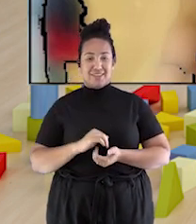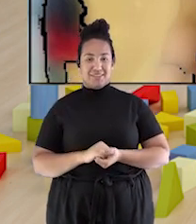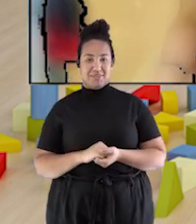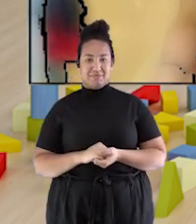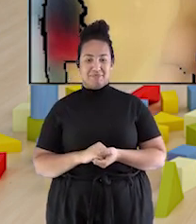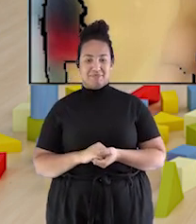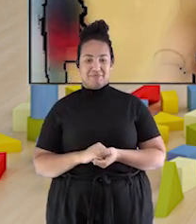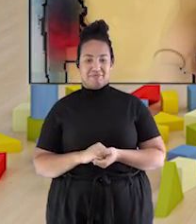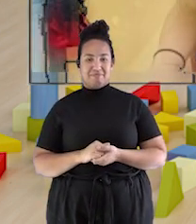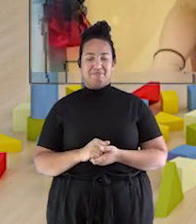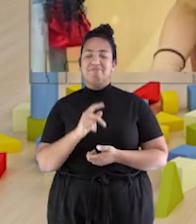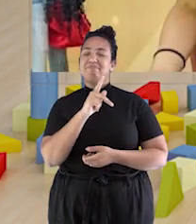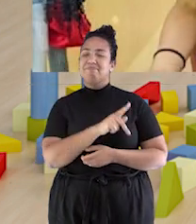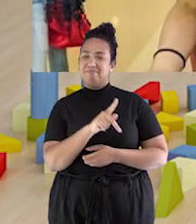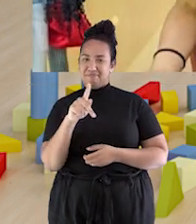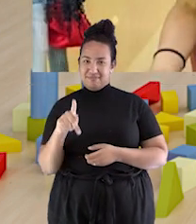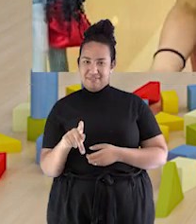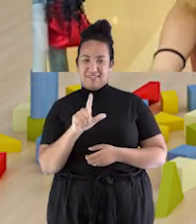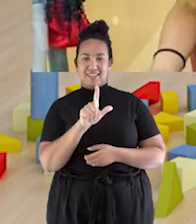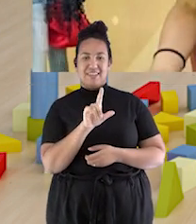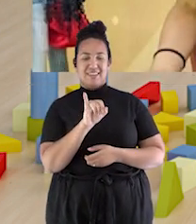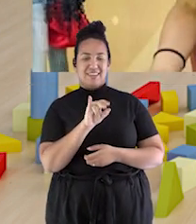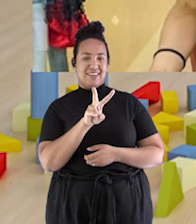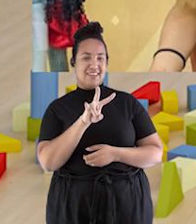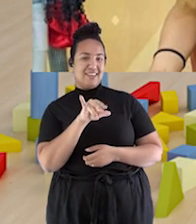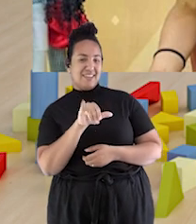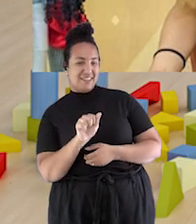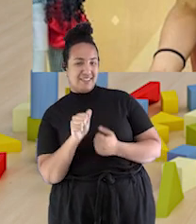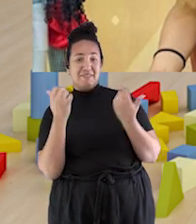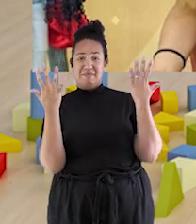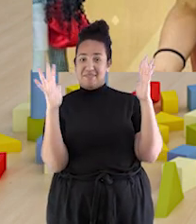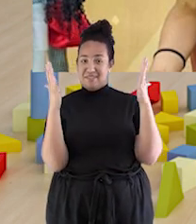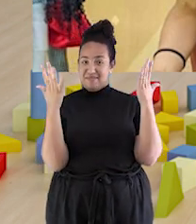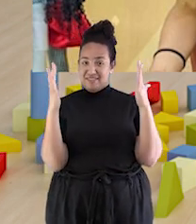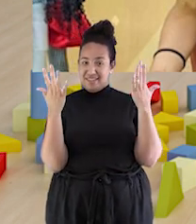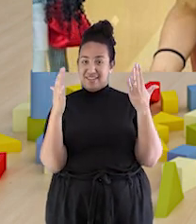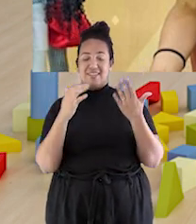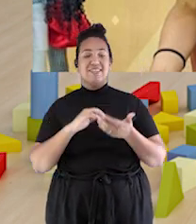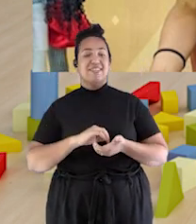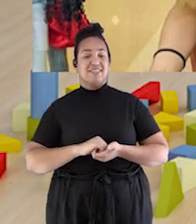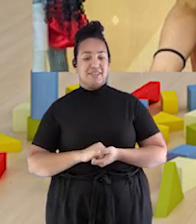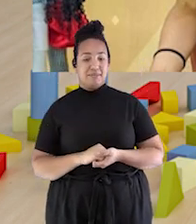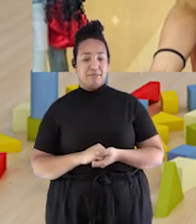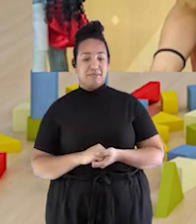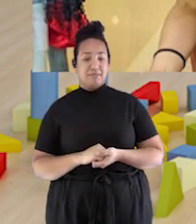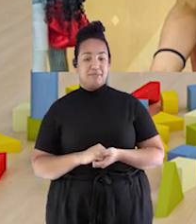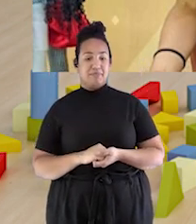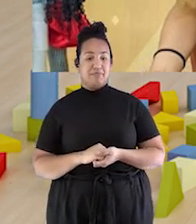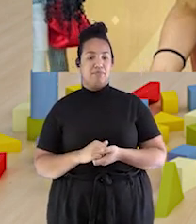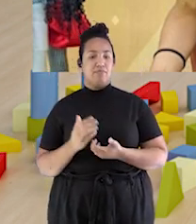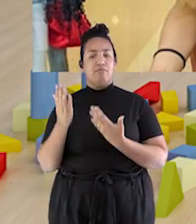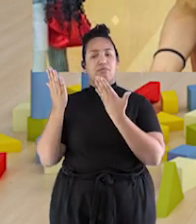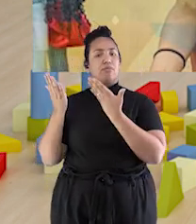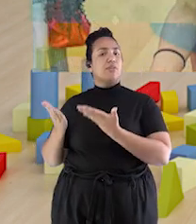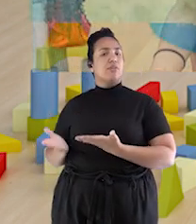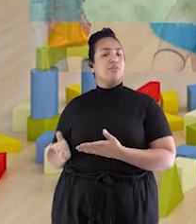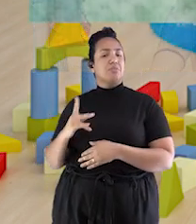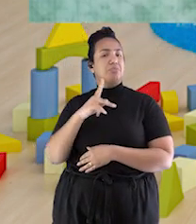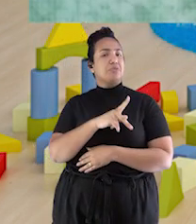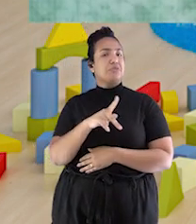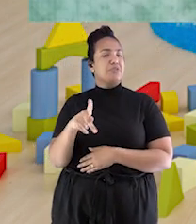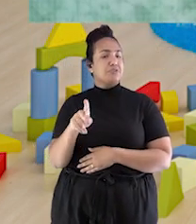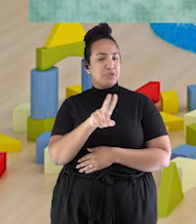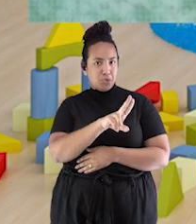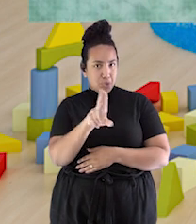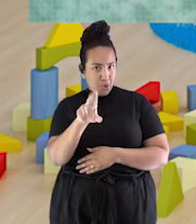Sabe? E a professora Lívia, muito bem! E essa professora carinhosa?